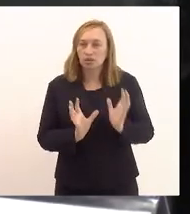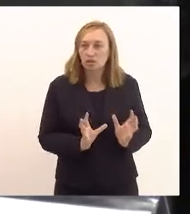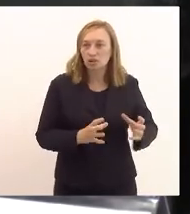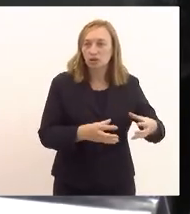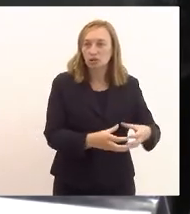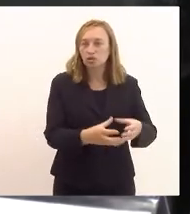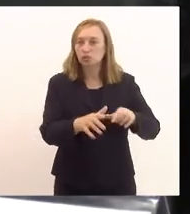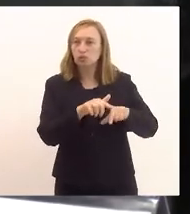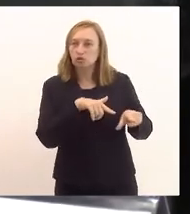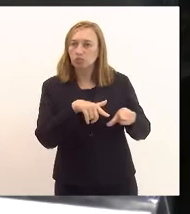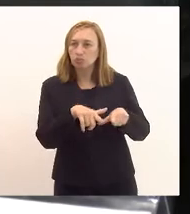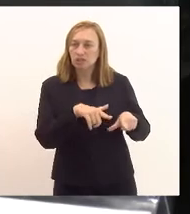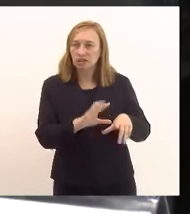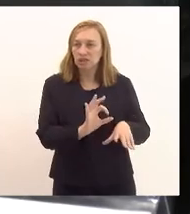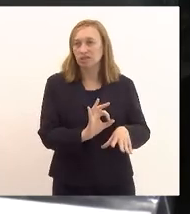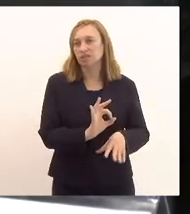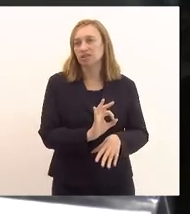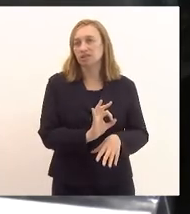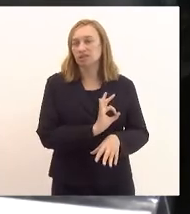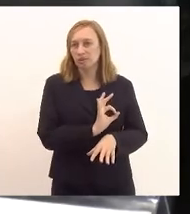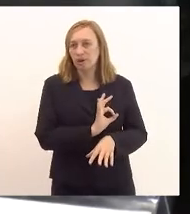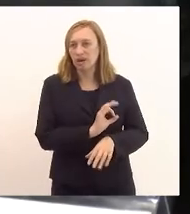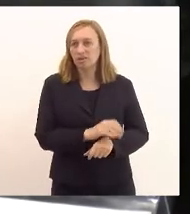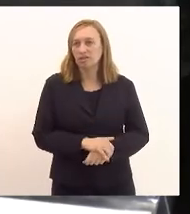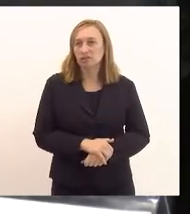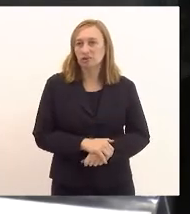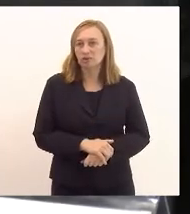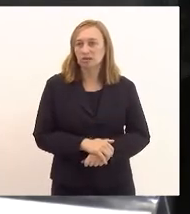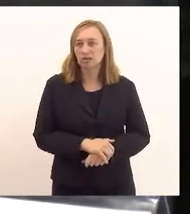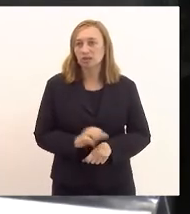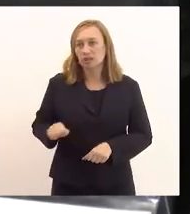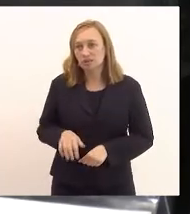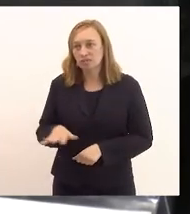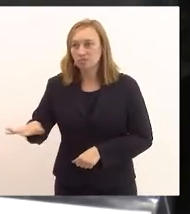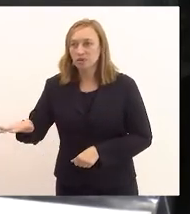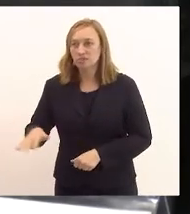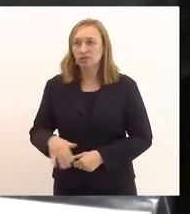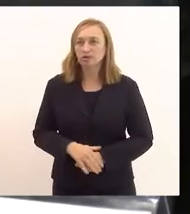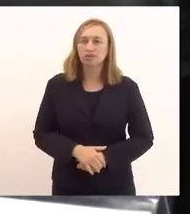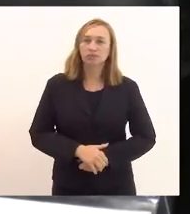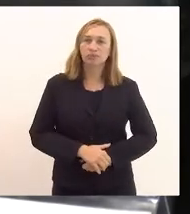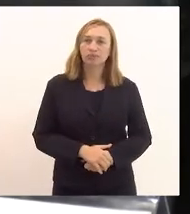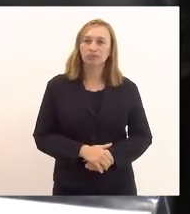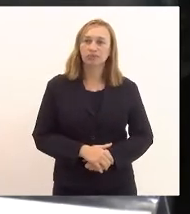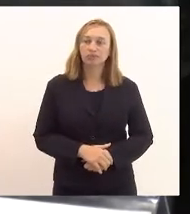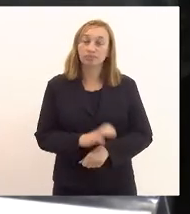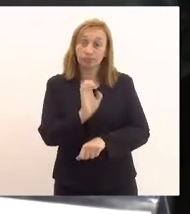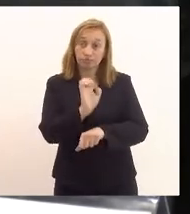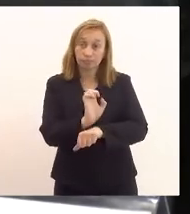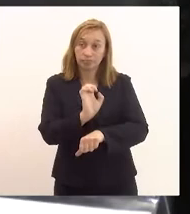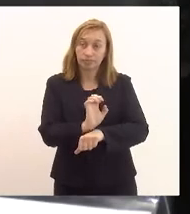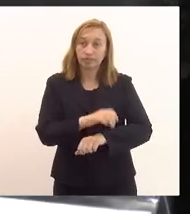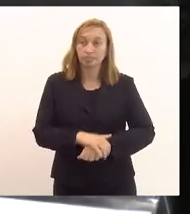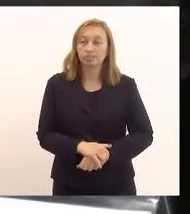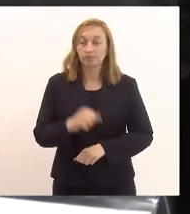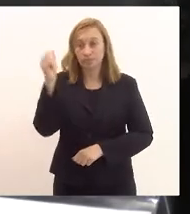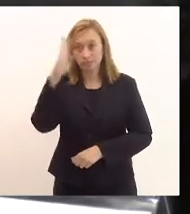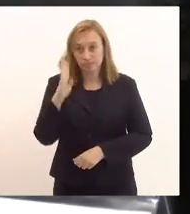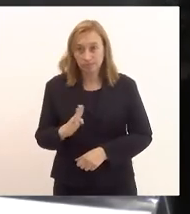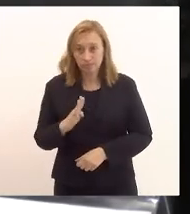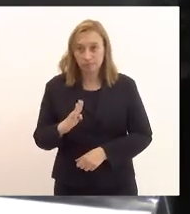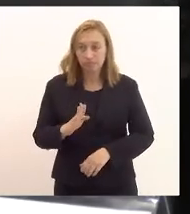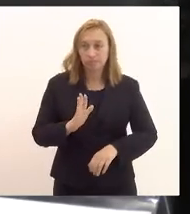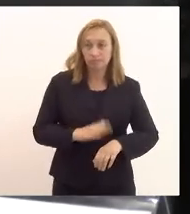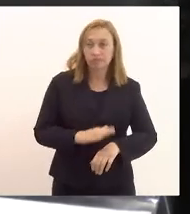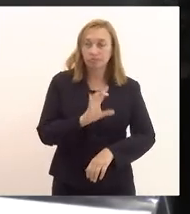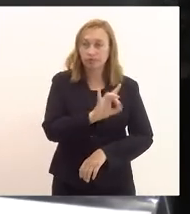operações policiais e os seus abusos em favelas e periferias nesse estado nesse Brasil